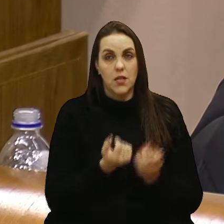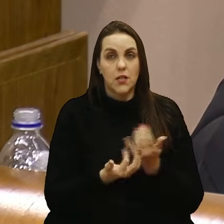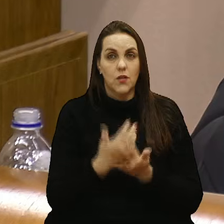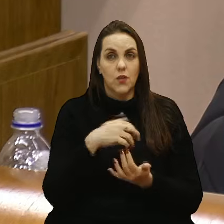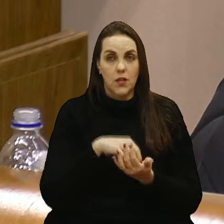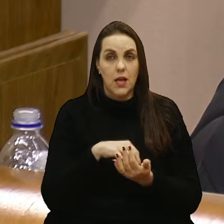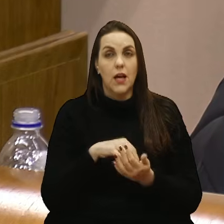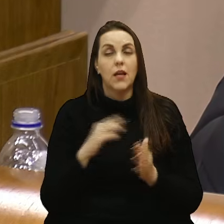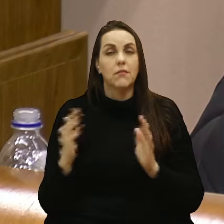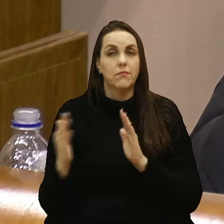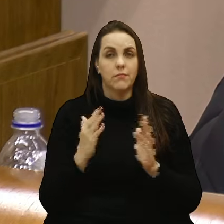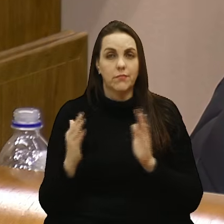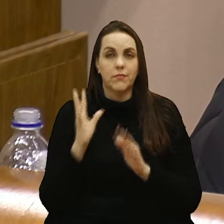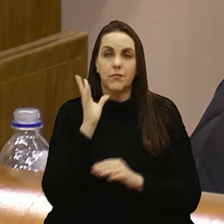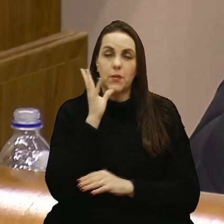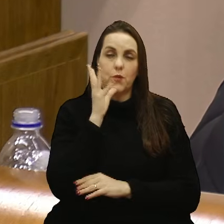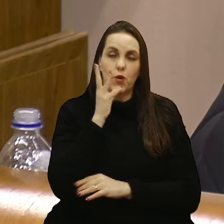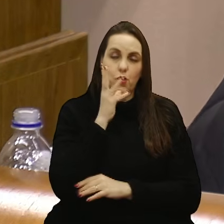bom período para nós chegar lá.